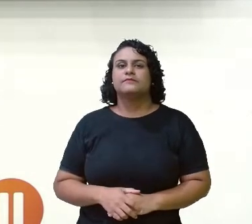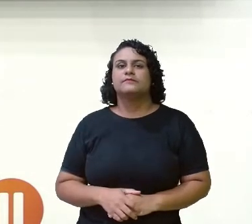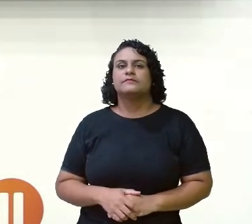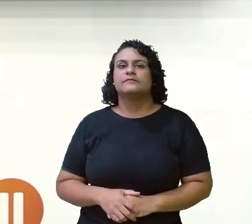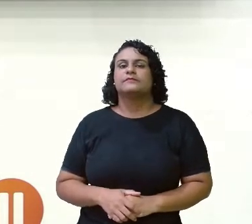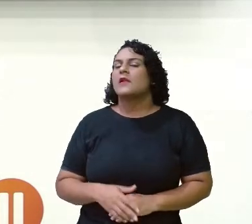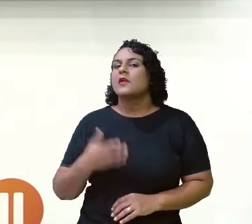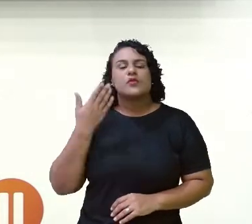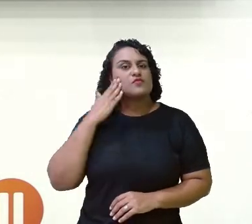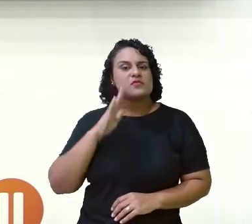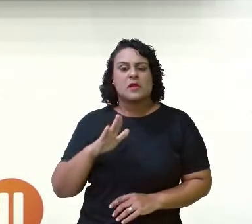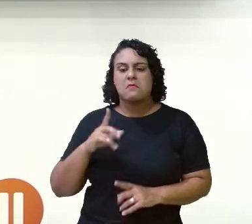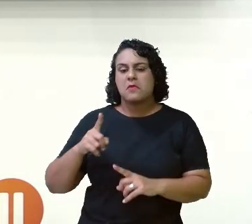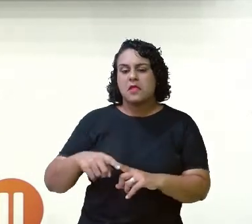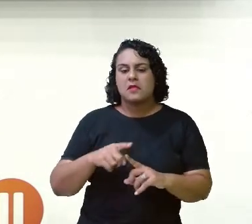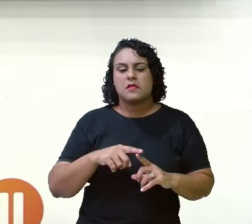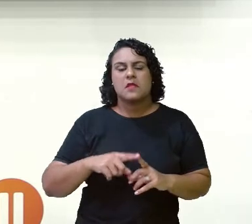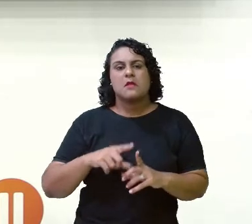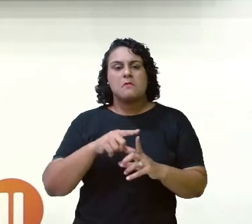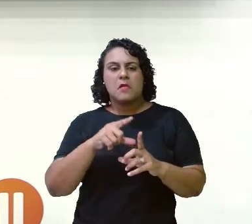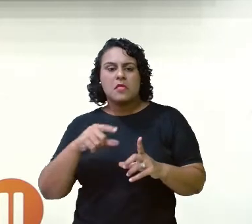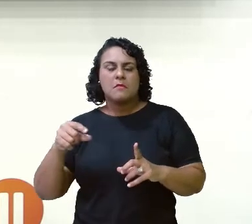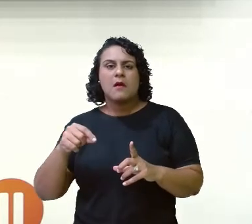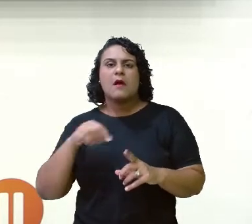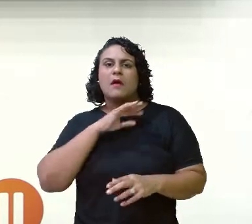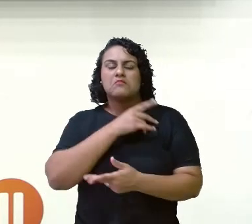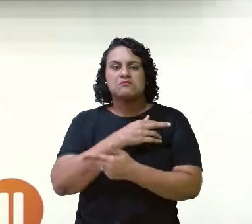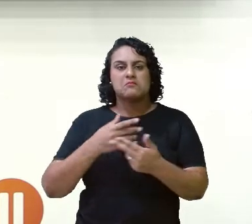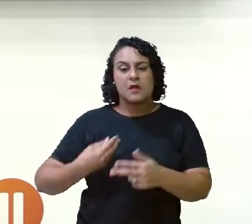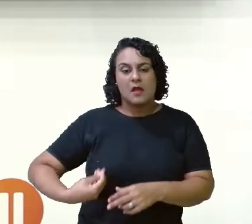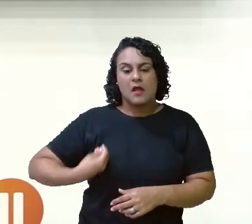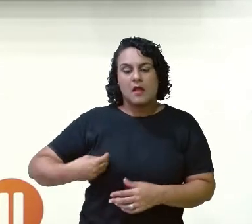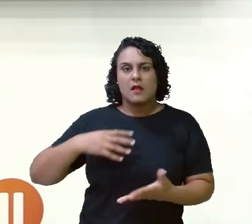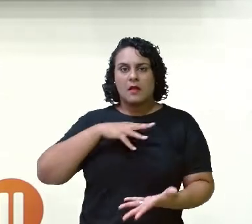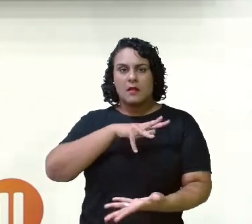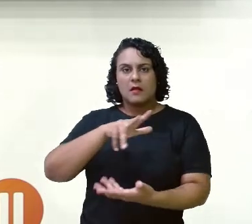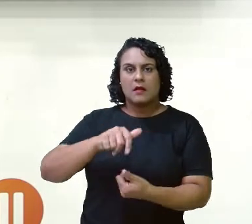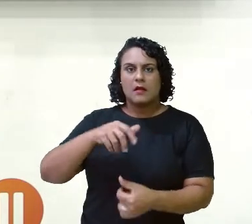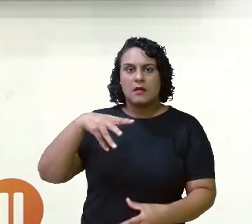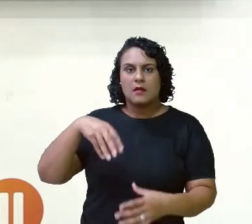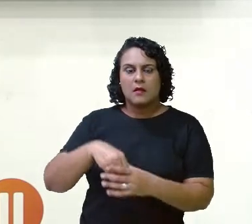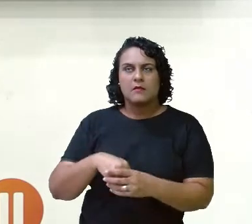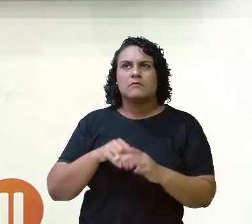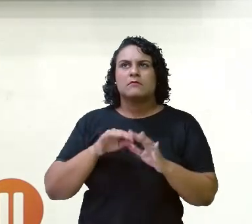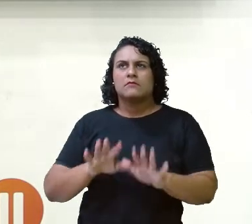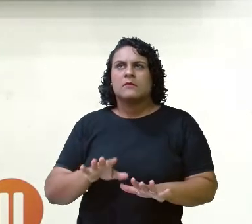se sabe quantas espécies vegetais e animais existem no mundo. As